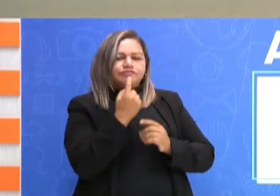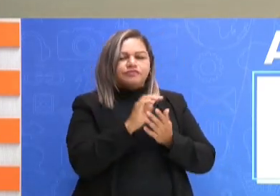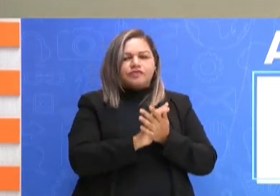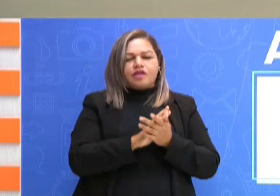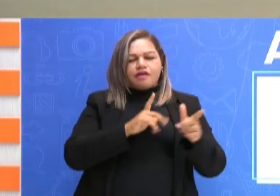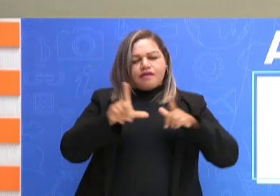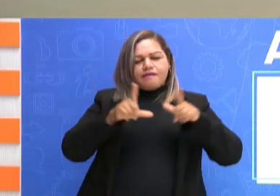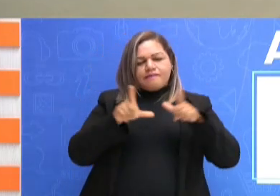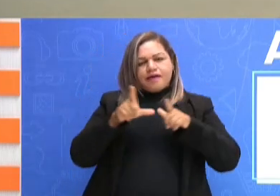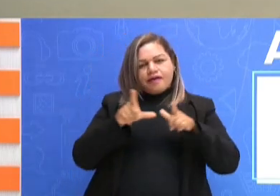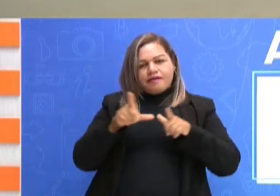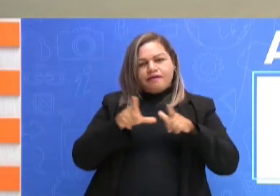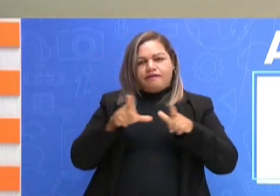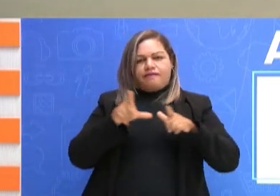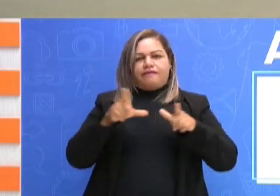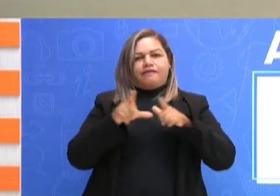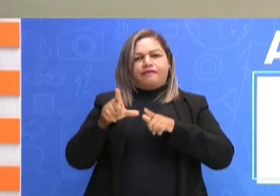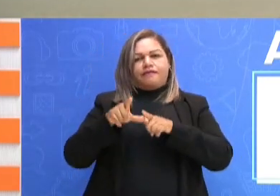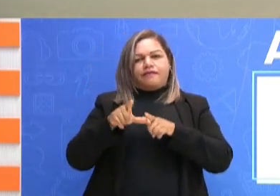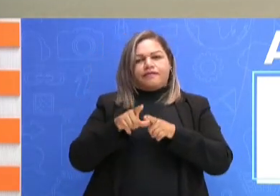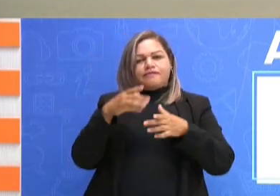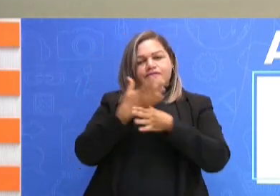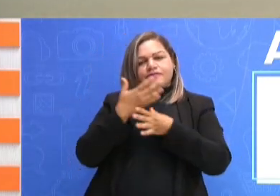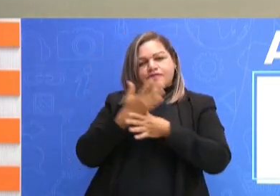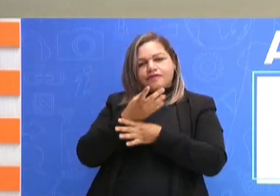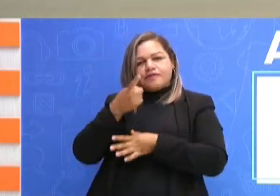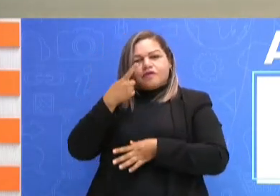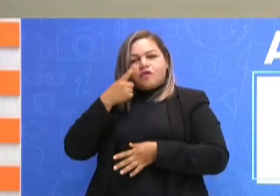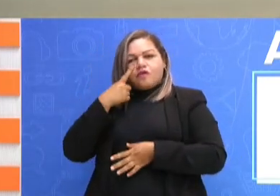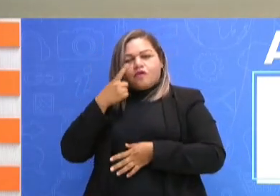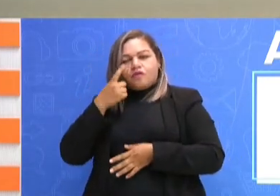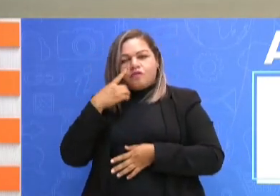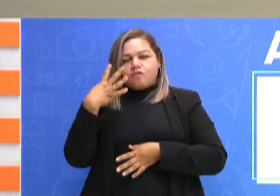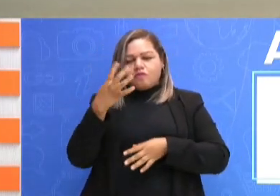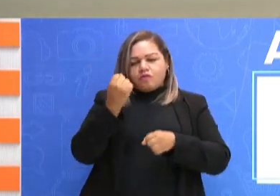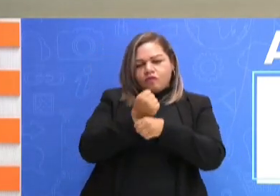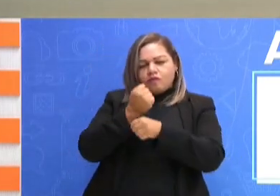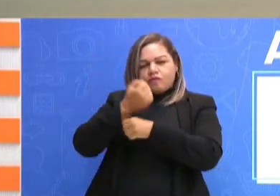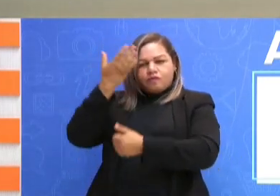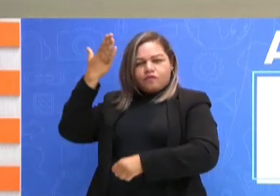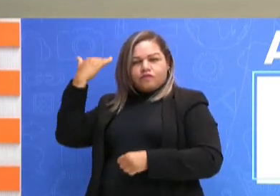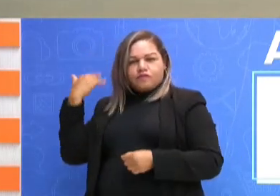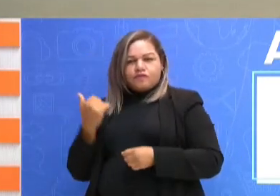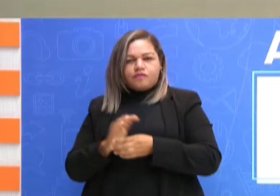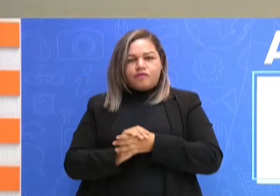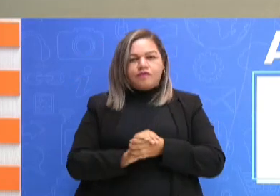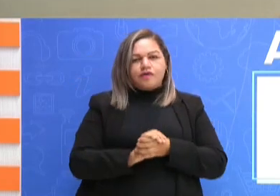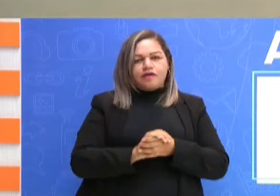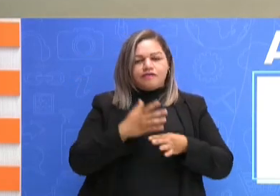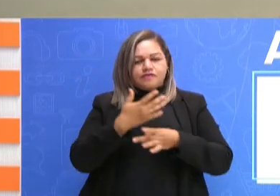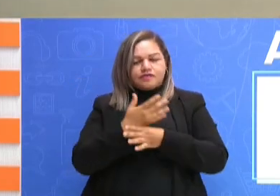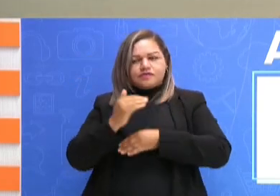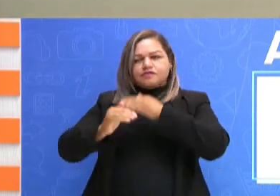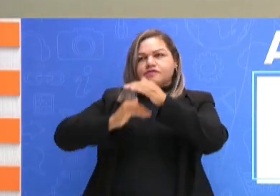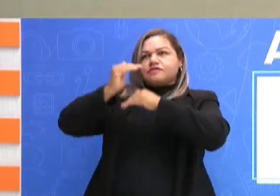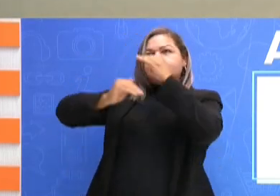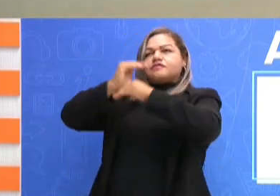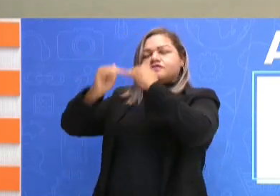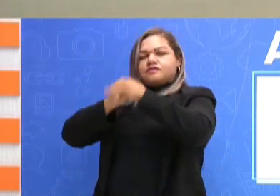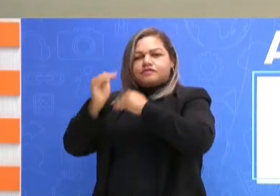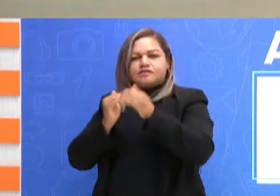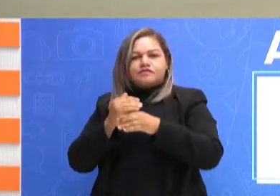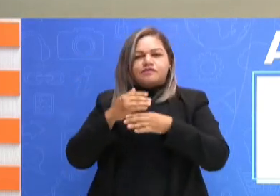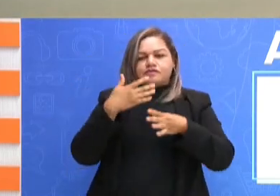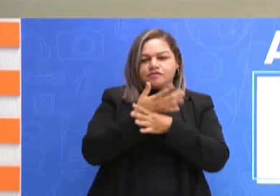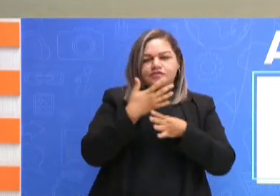trabalhando para que a cidade de Caxias seja vista como foi vista nos últimos 4 anos, como sendo uma das cidades que mais desenvolveu, como sendo uma